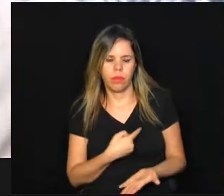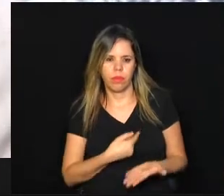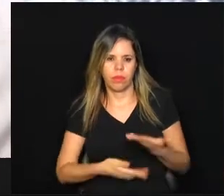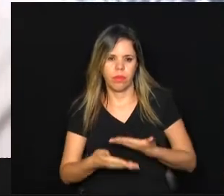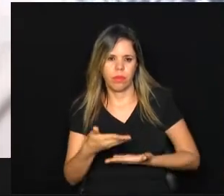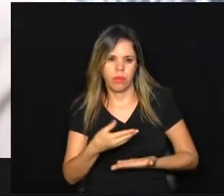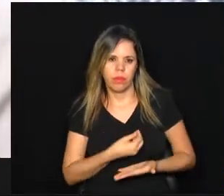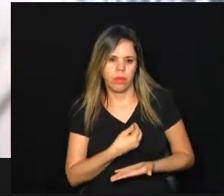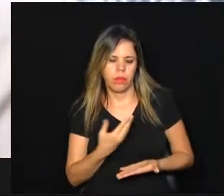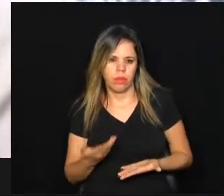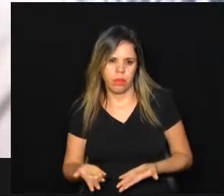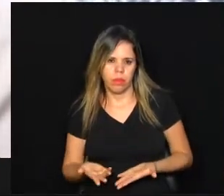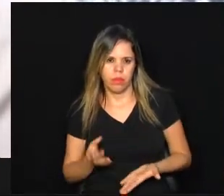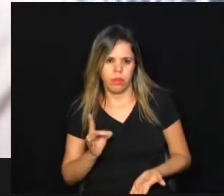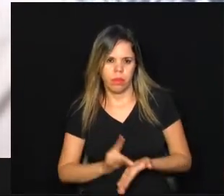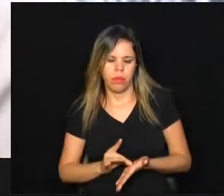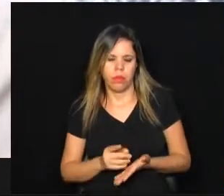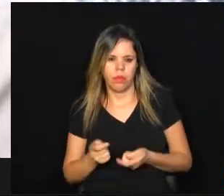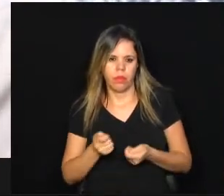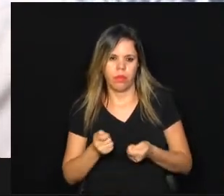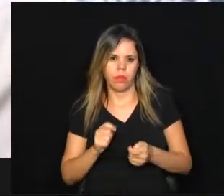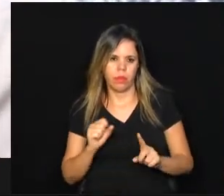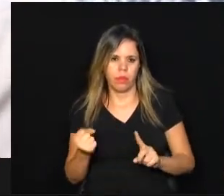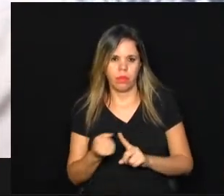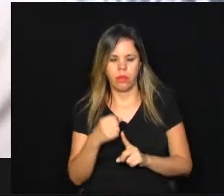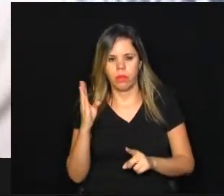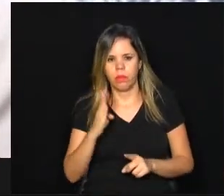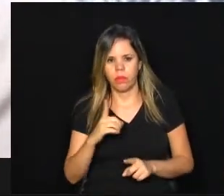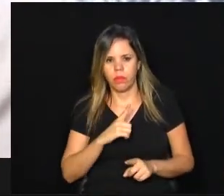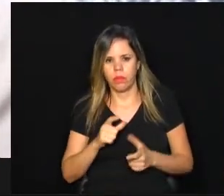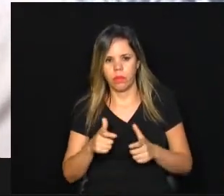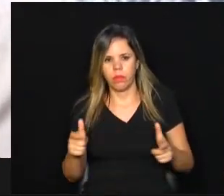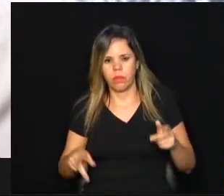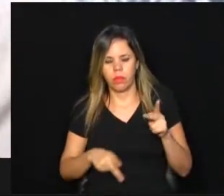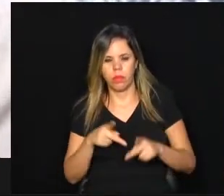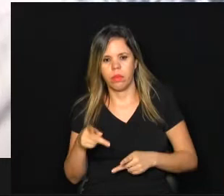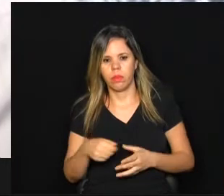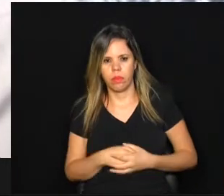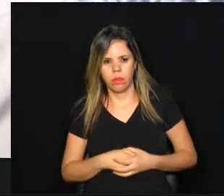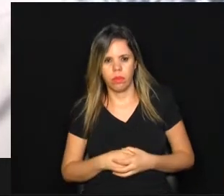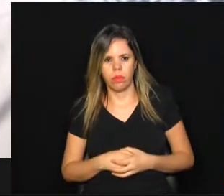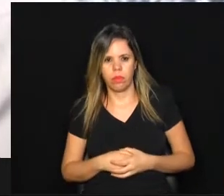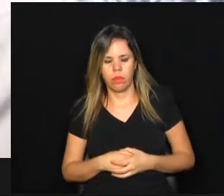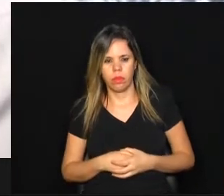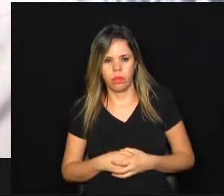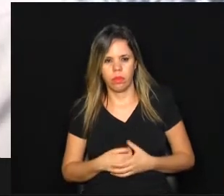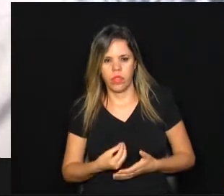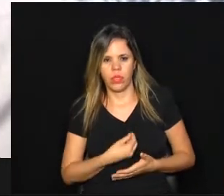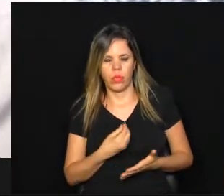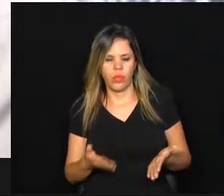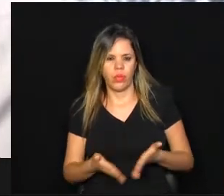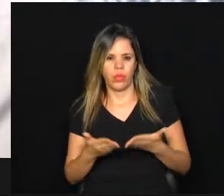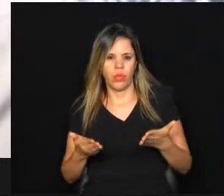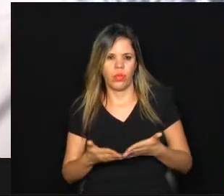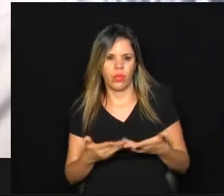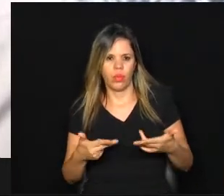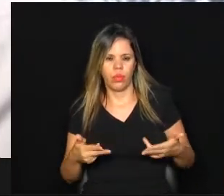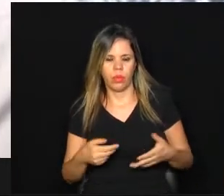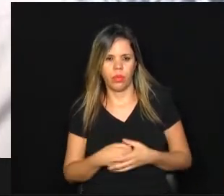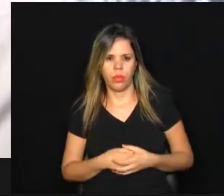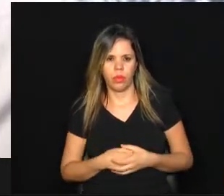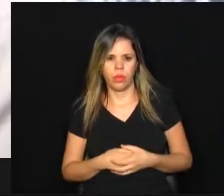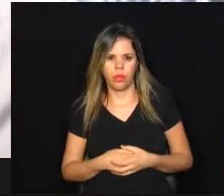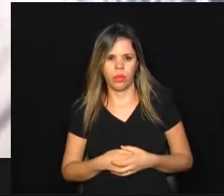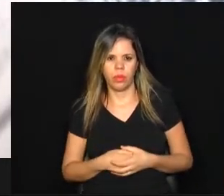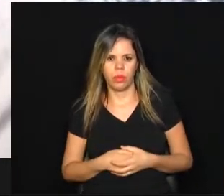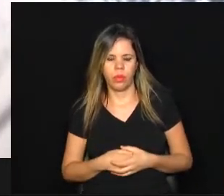uma realidade socioeconômica que o Brasil tem, onde a maioria da população vive abaixo da linha da miséria. Então